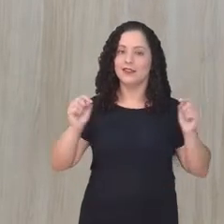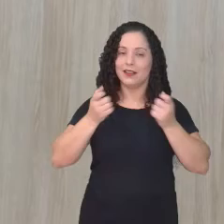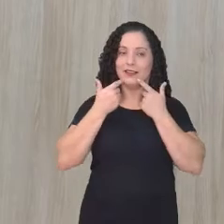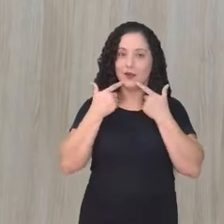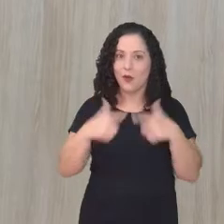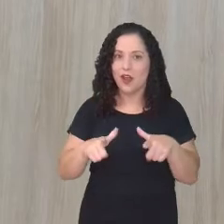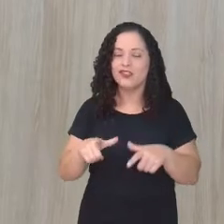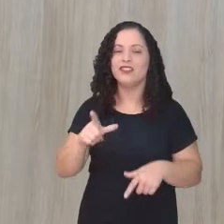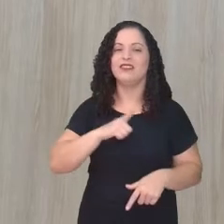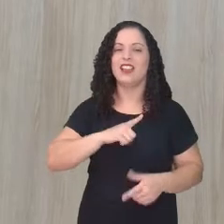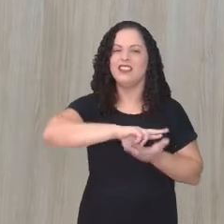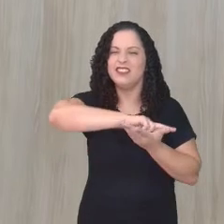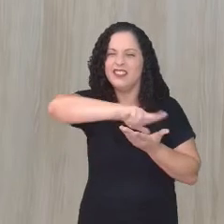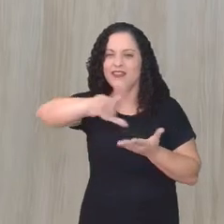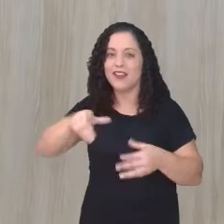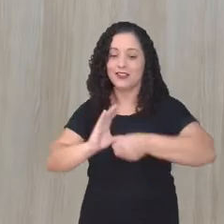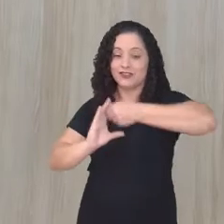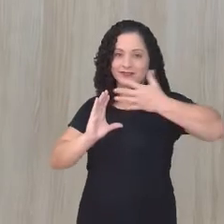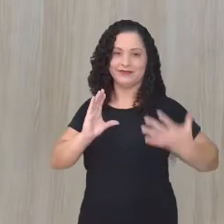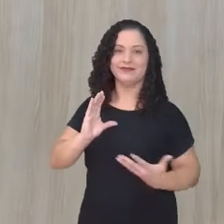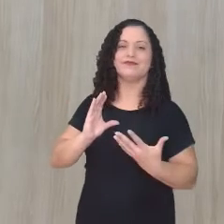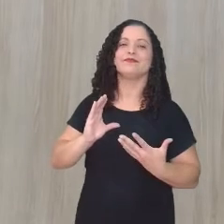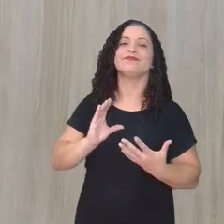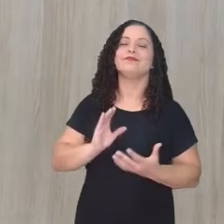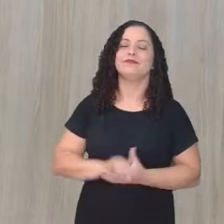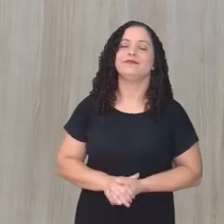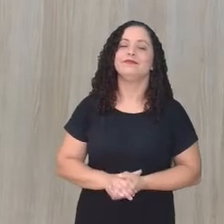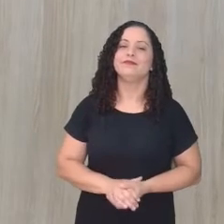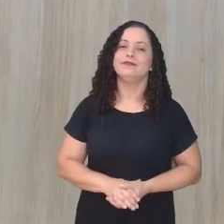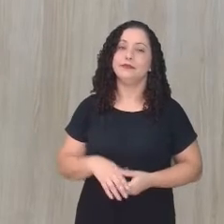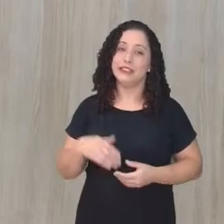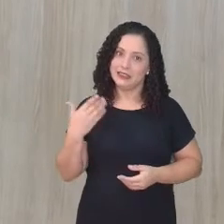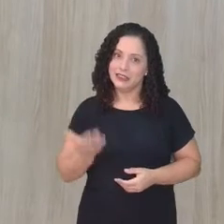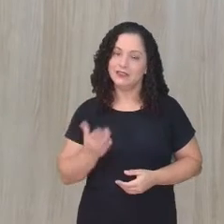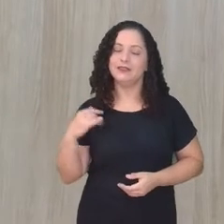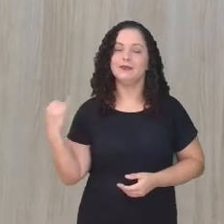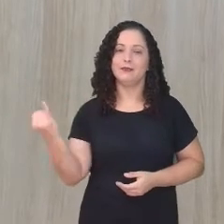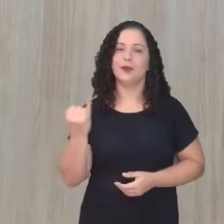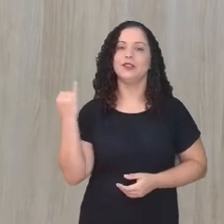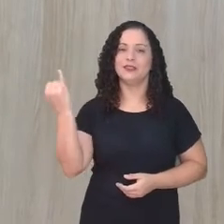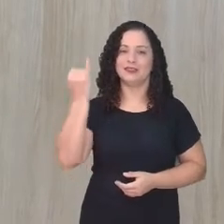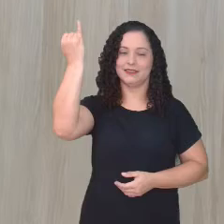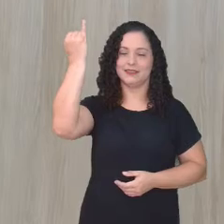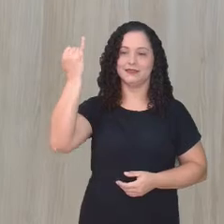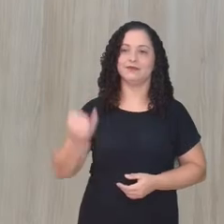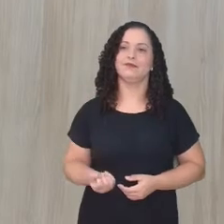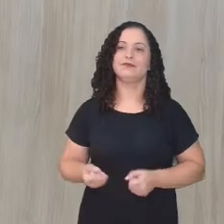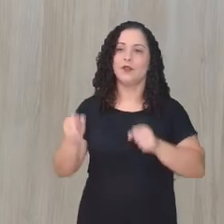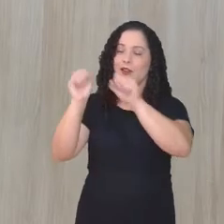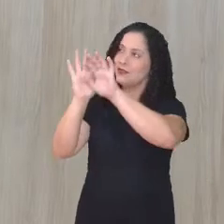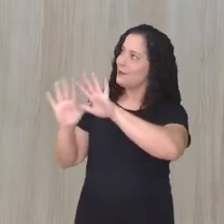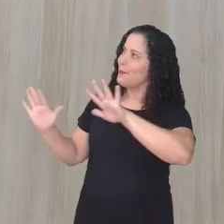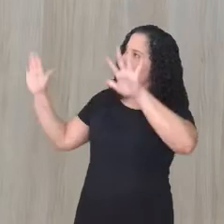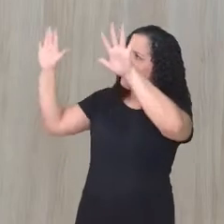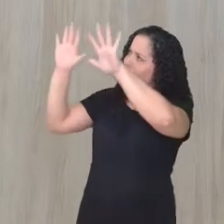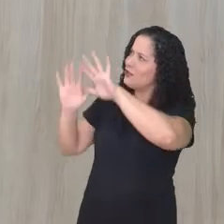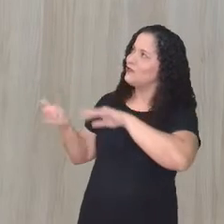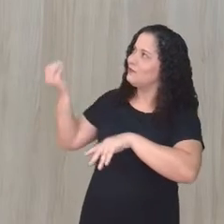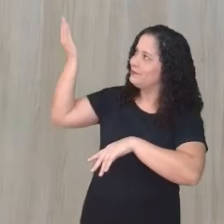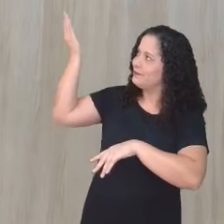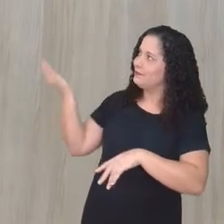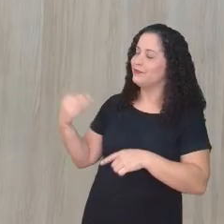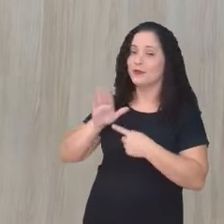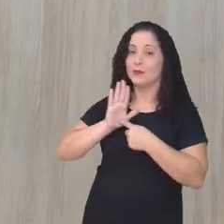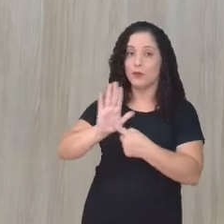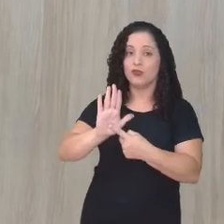várias marcas, não é, impressas. E isso é muito importante. Então, essa imagem fala aí de um relacionamento,